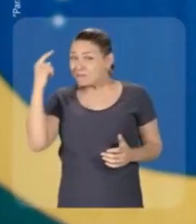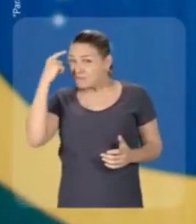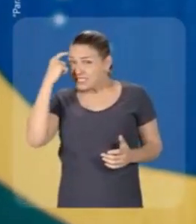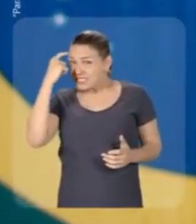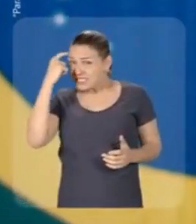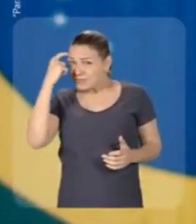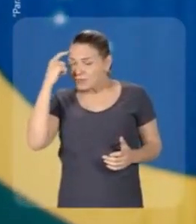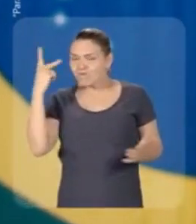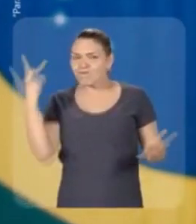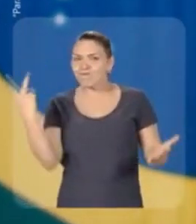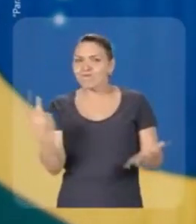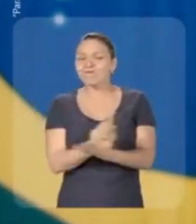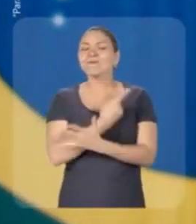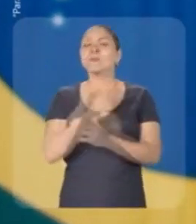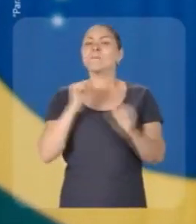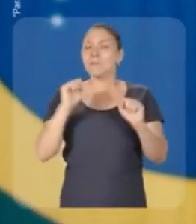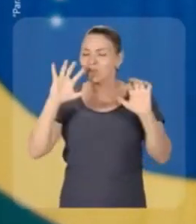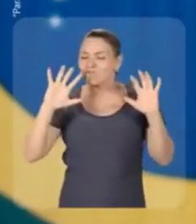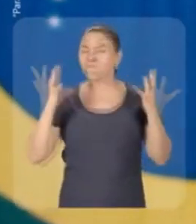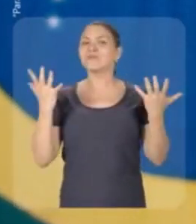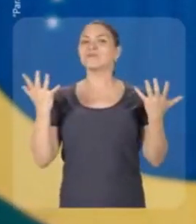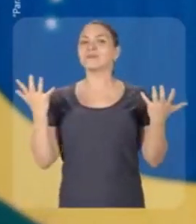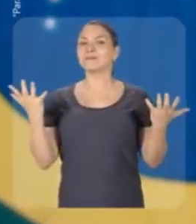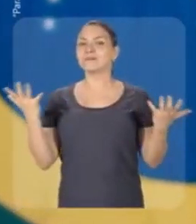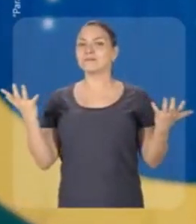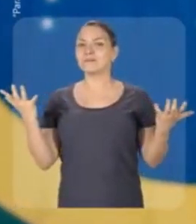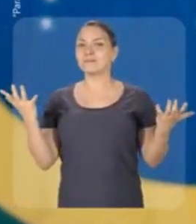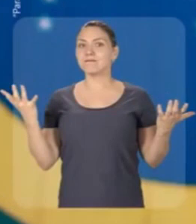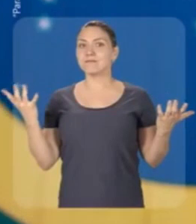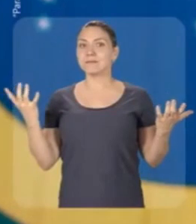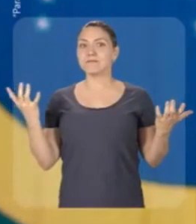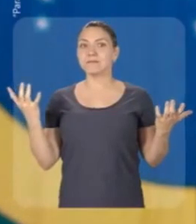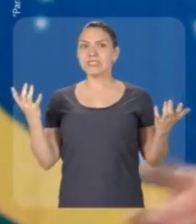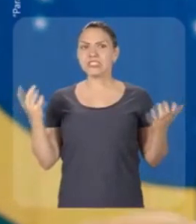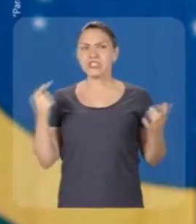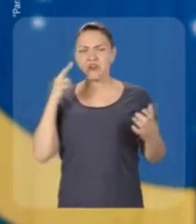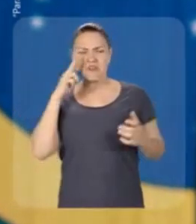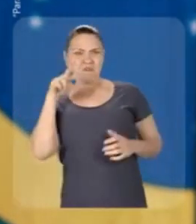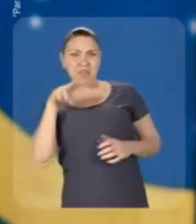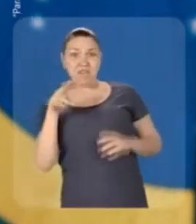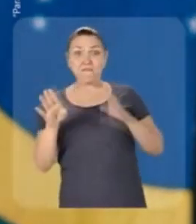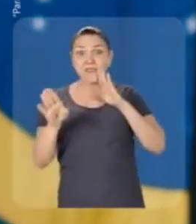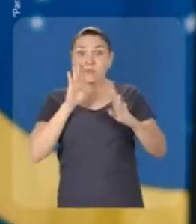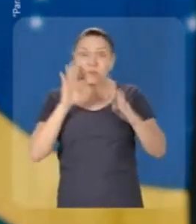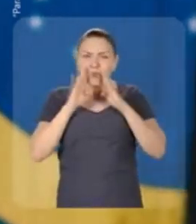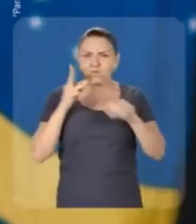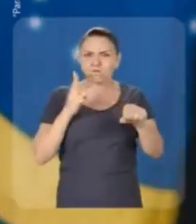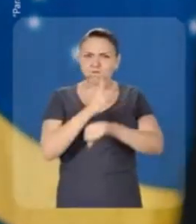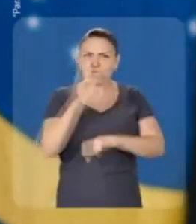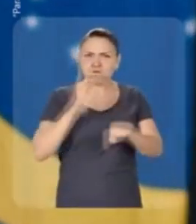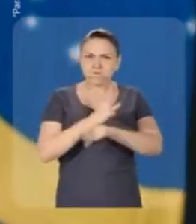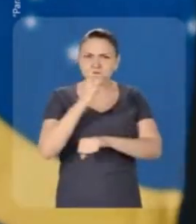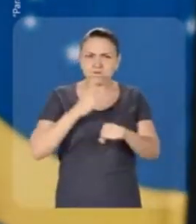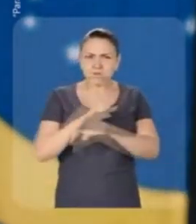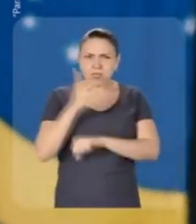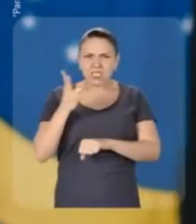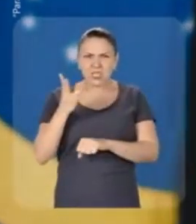não pensa, a chance de fazer besteira aumenta. É só olhar o Facebook, o